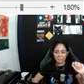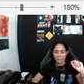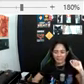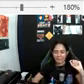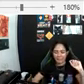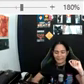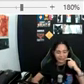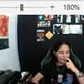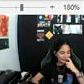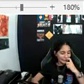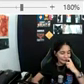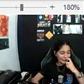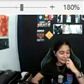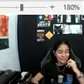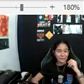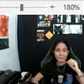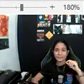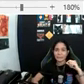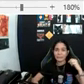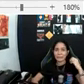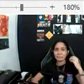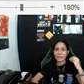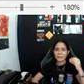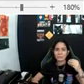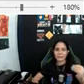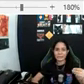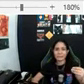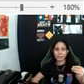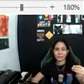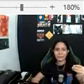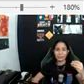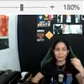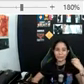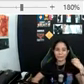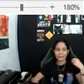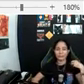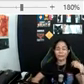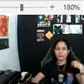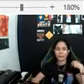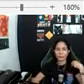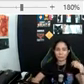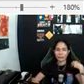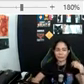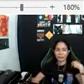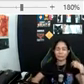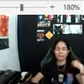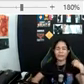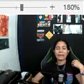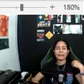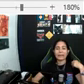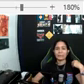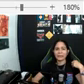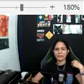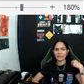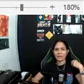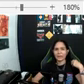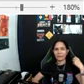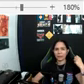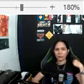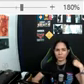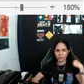Então, Milena, a gente precisa ter mais do que essa informação. Por exemplo, eu tenho um primo que a